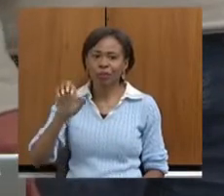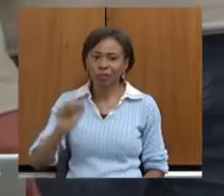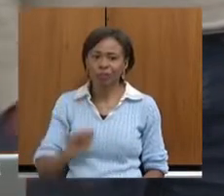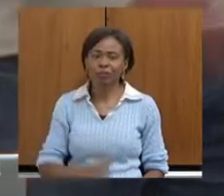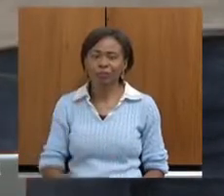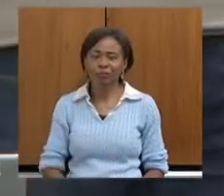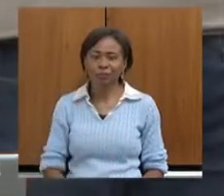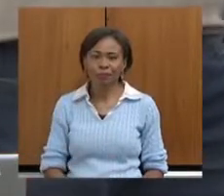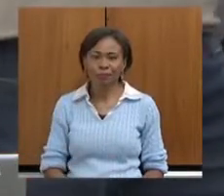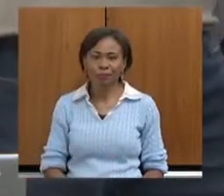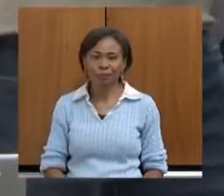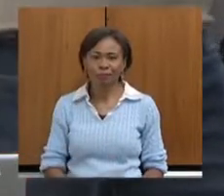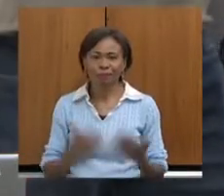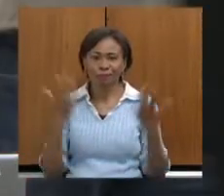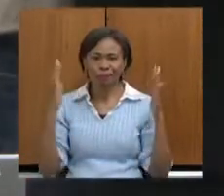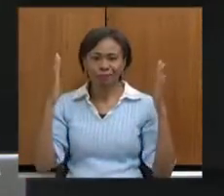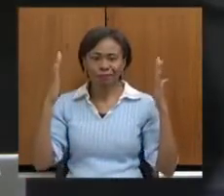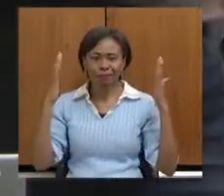me